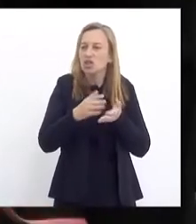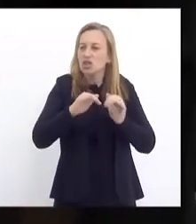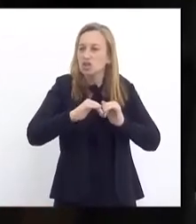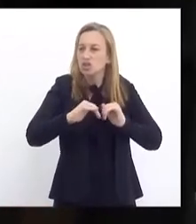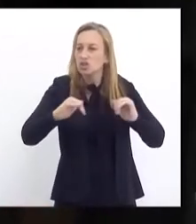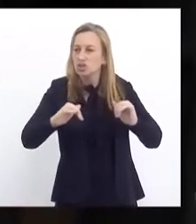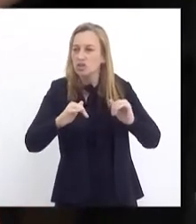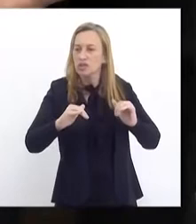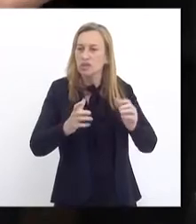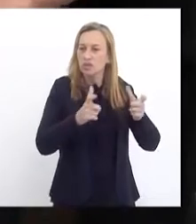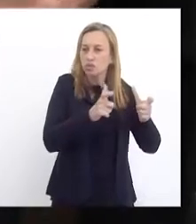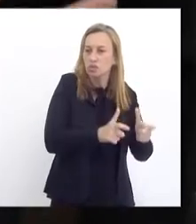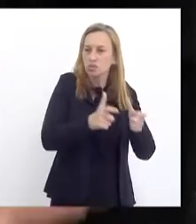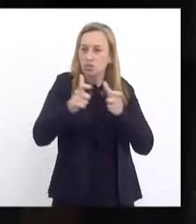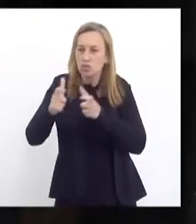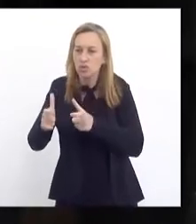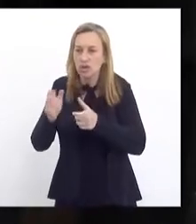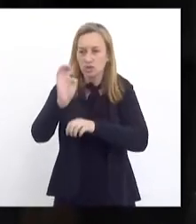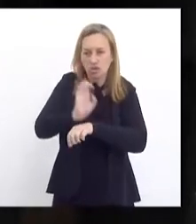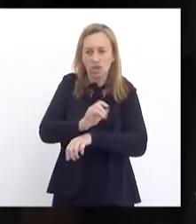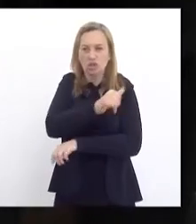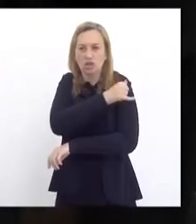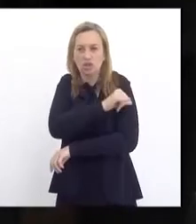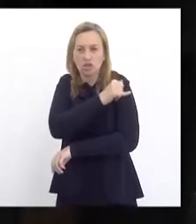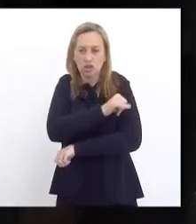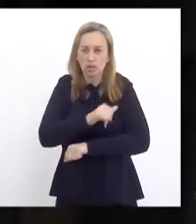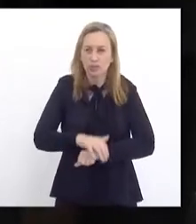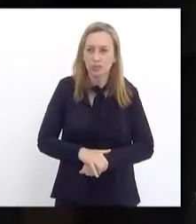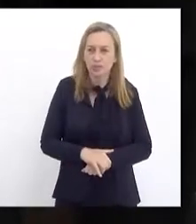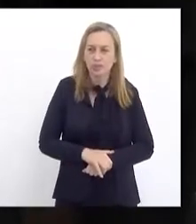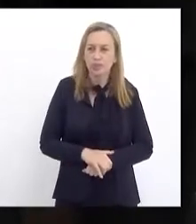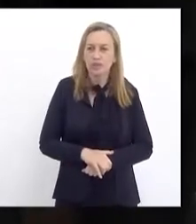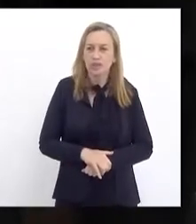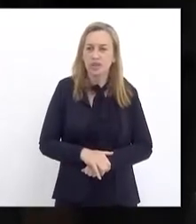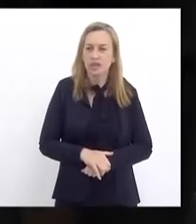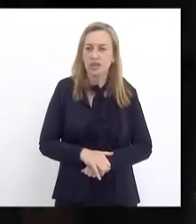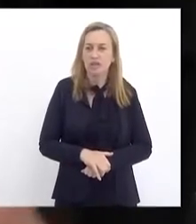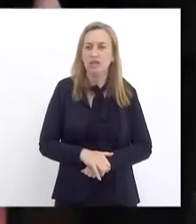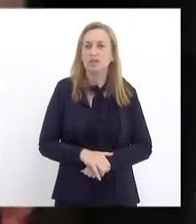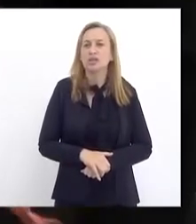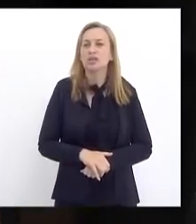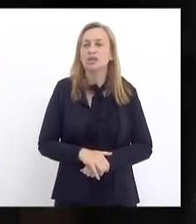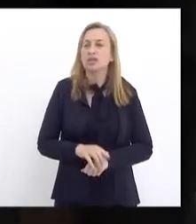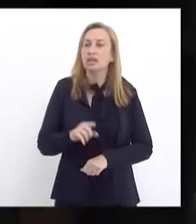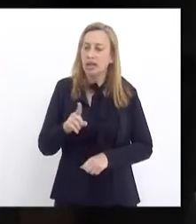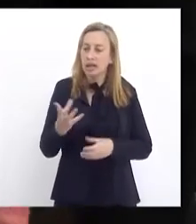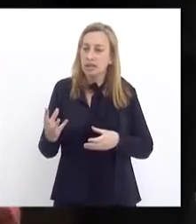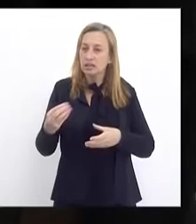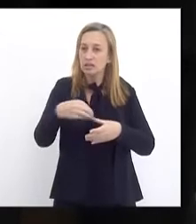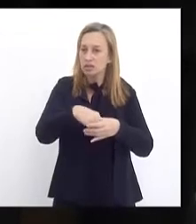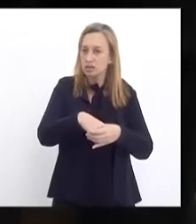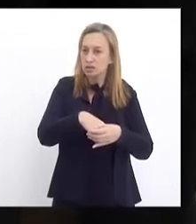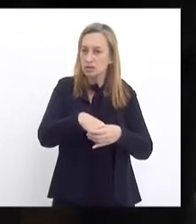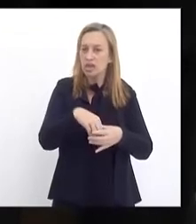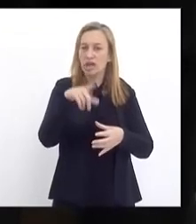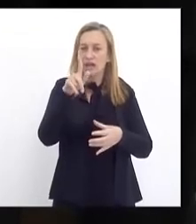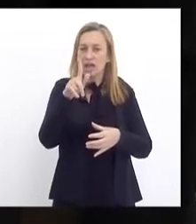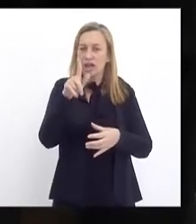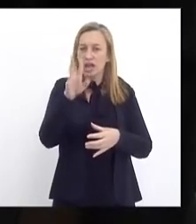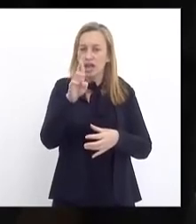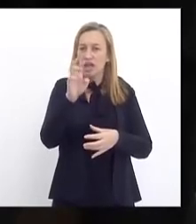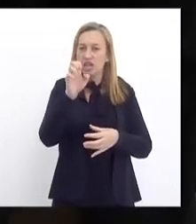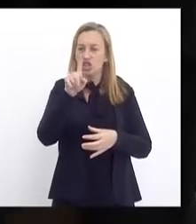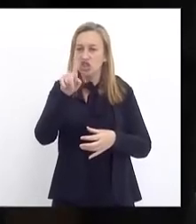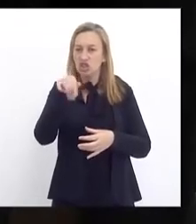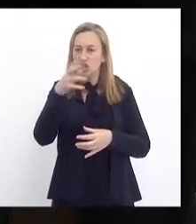regiões do Estado do Rio de Janeiro. Né? No entanto, lá se inseria a região da Costa